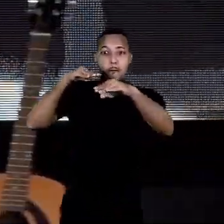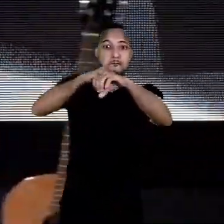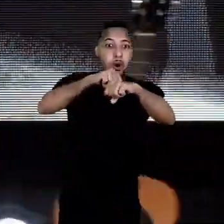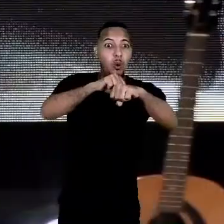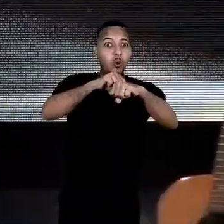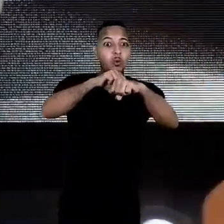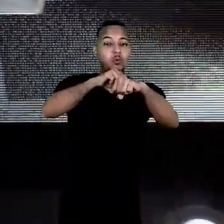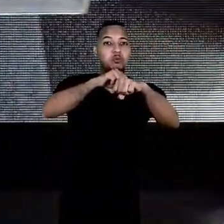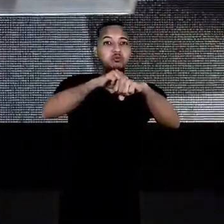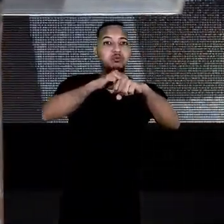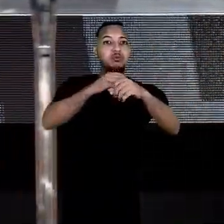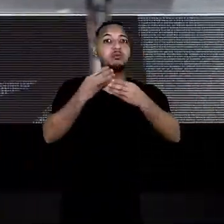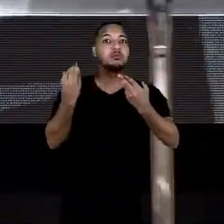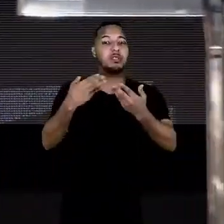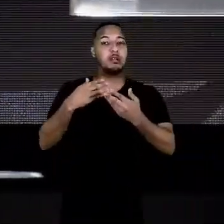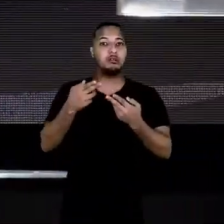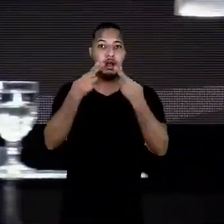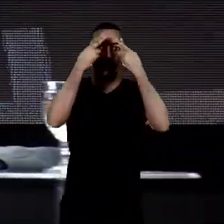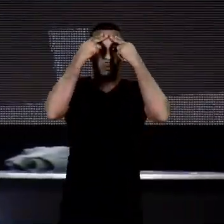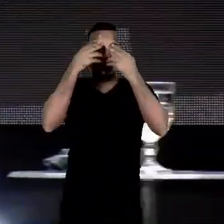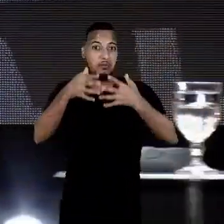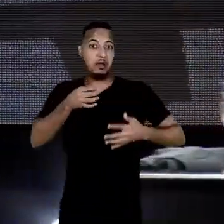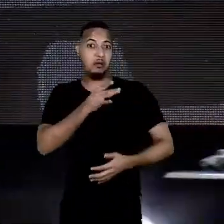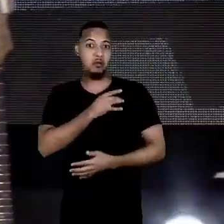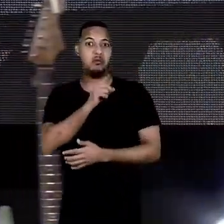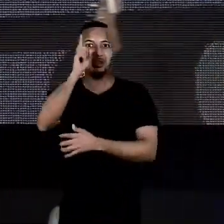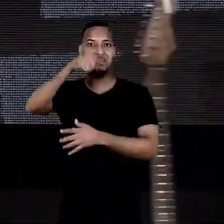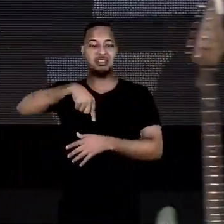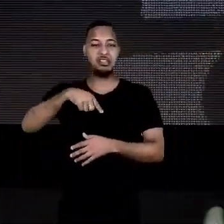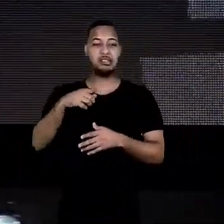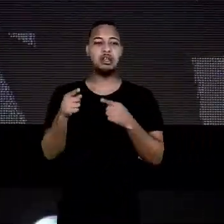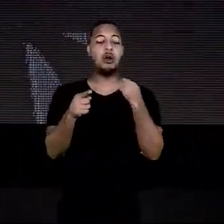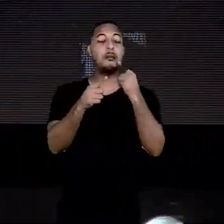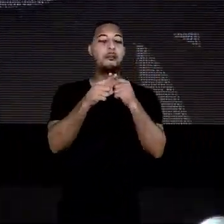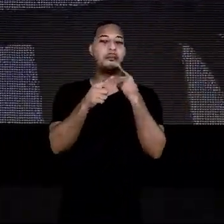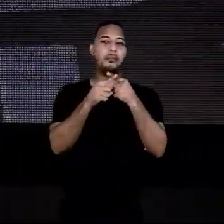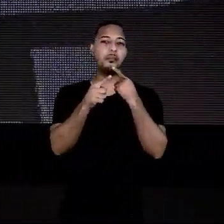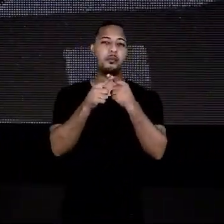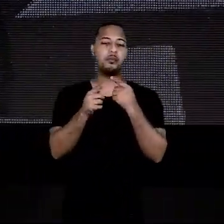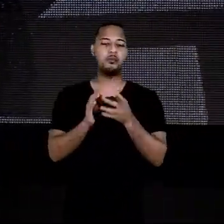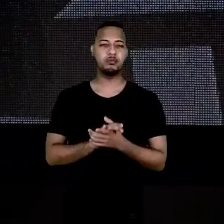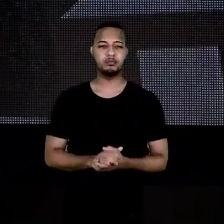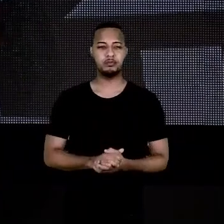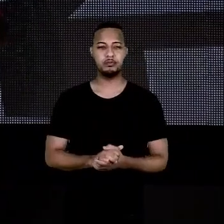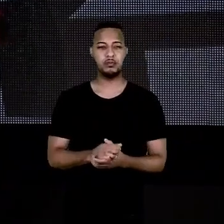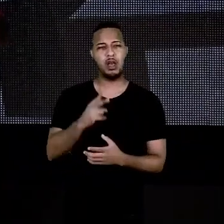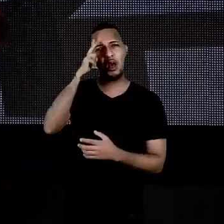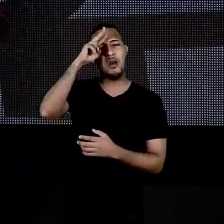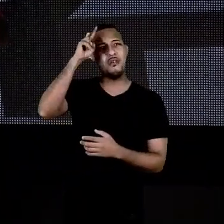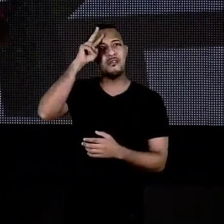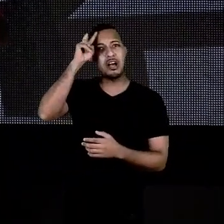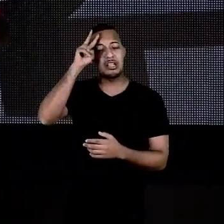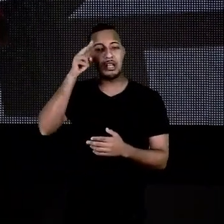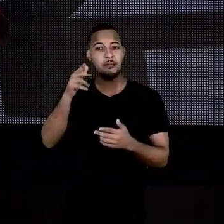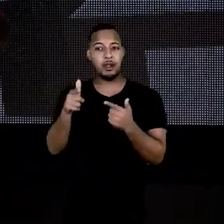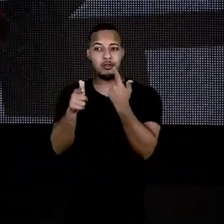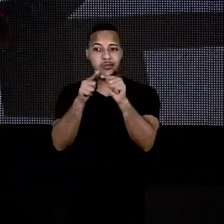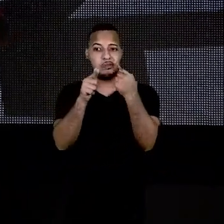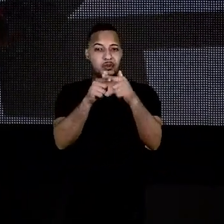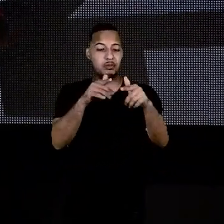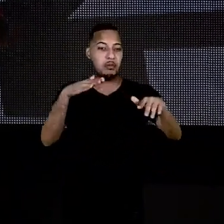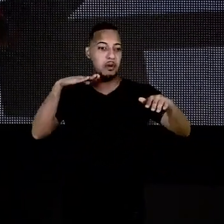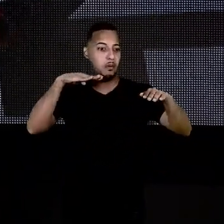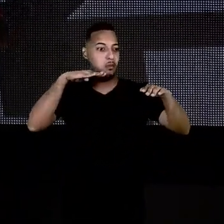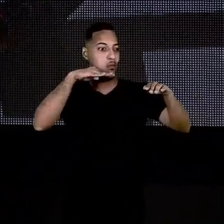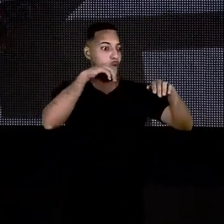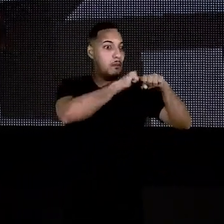tempo. É ou não é? Não é assim? Por quê? Porque ela vai se lembrar do trauma da batida e ela vai se lembrar